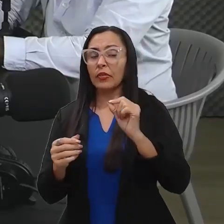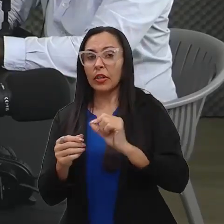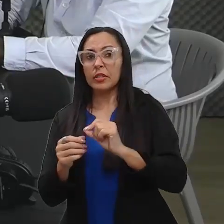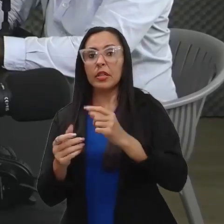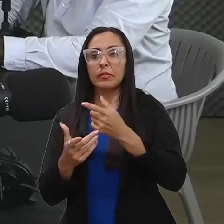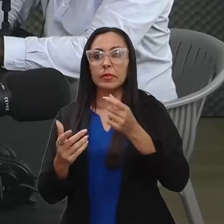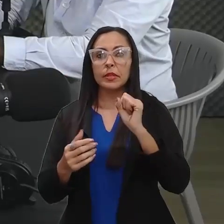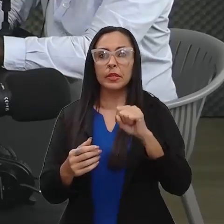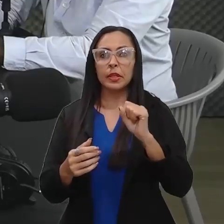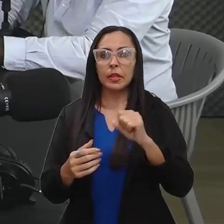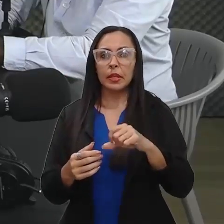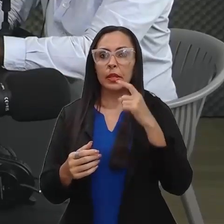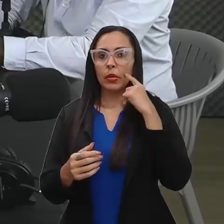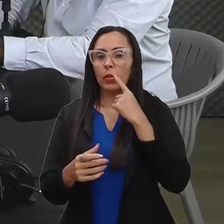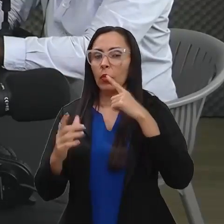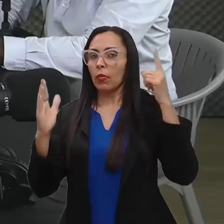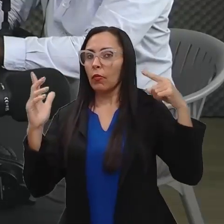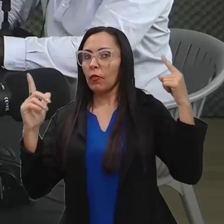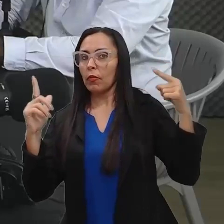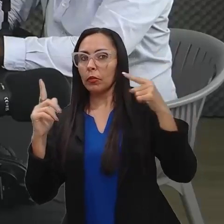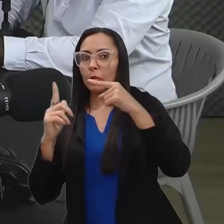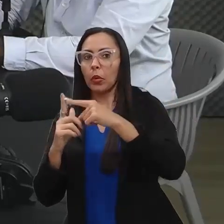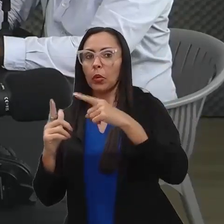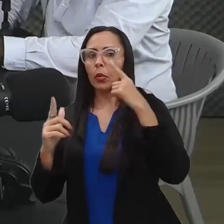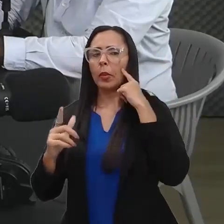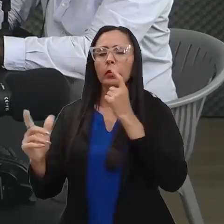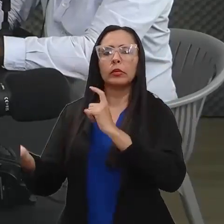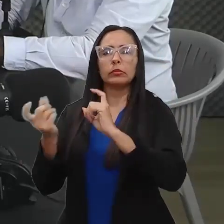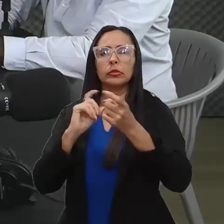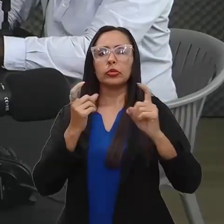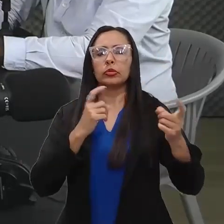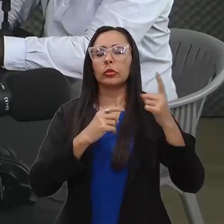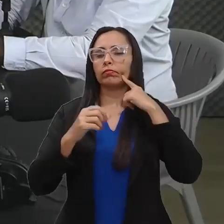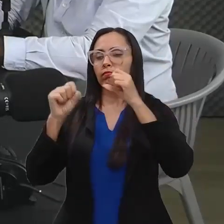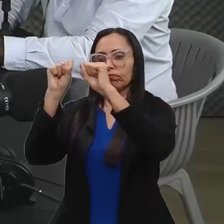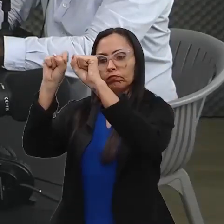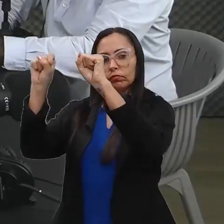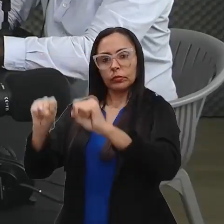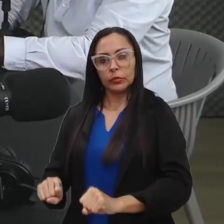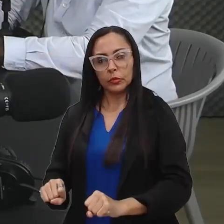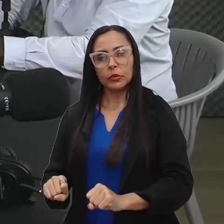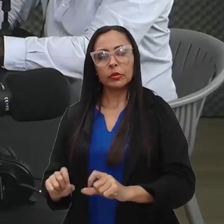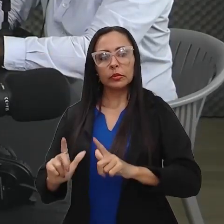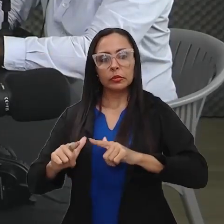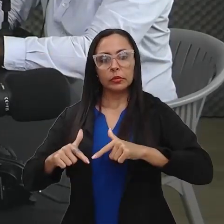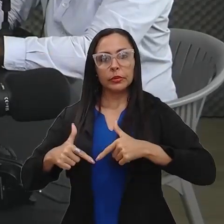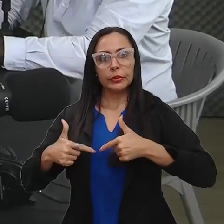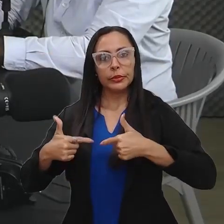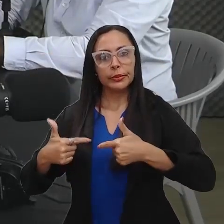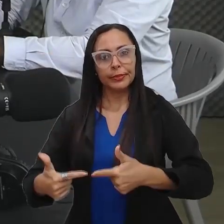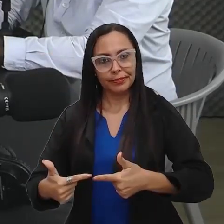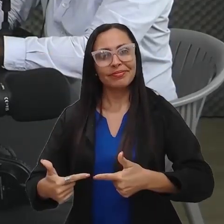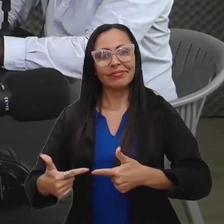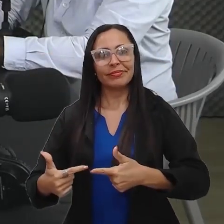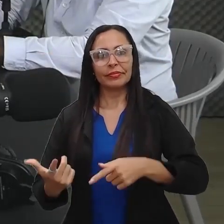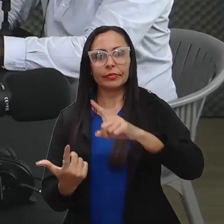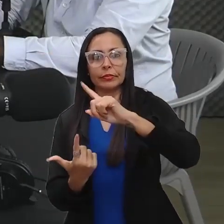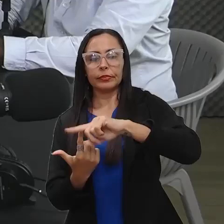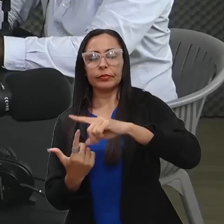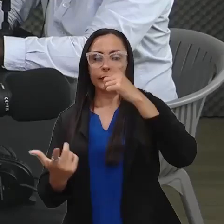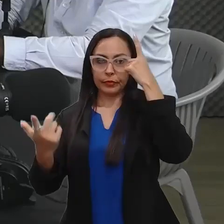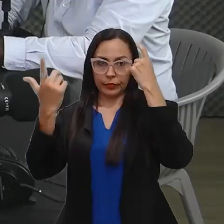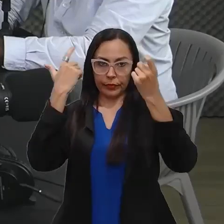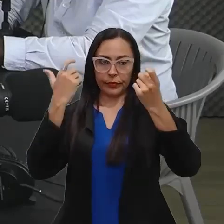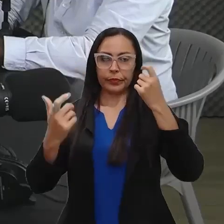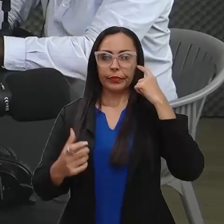voltadas para, né, uma discussão sistemática, né, de enfrentamento a esse tipo de violência. Aquela que